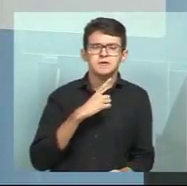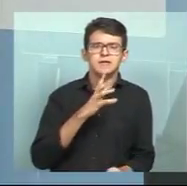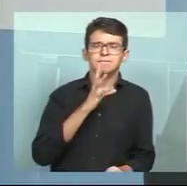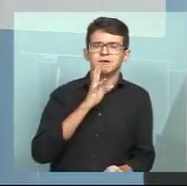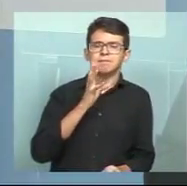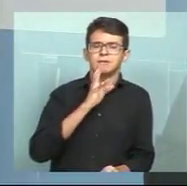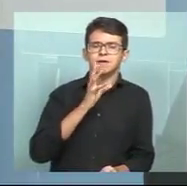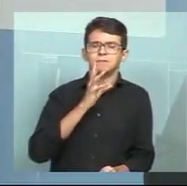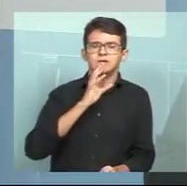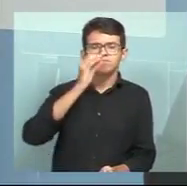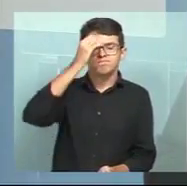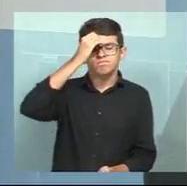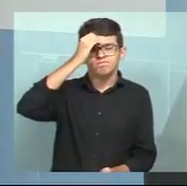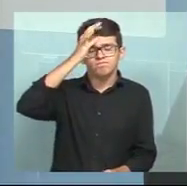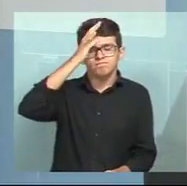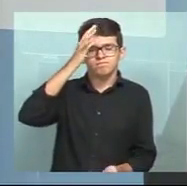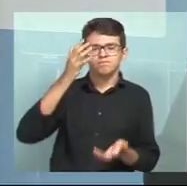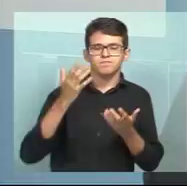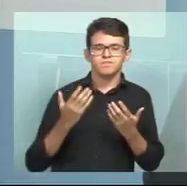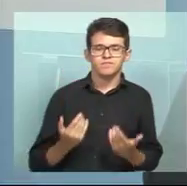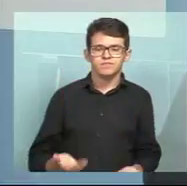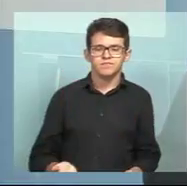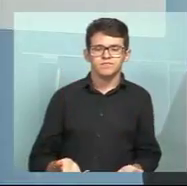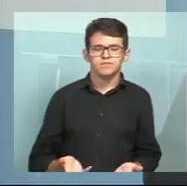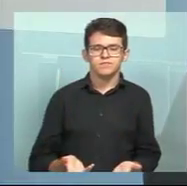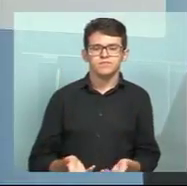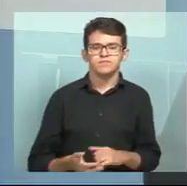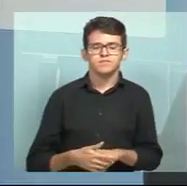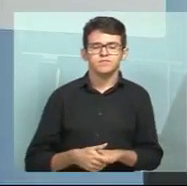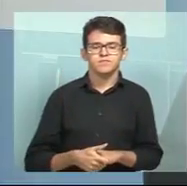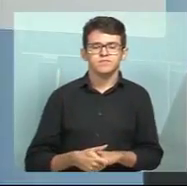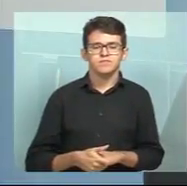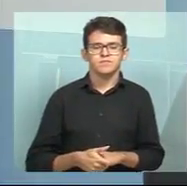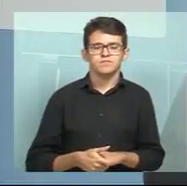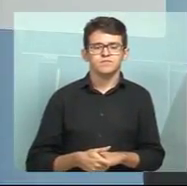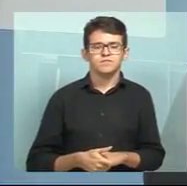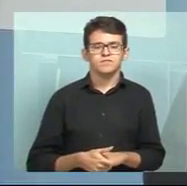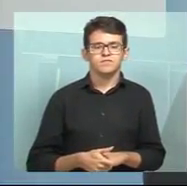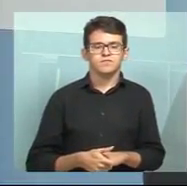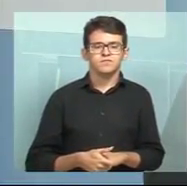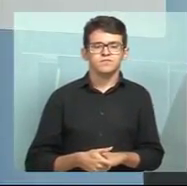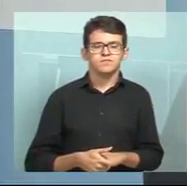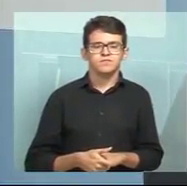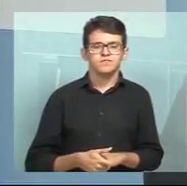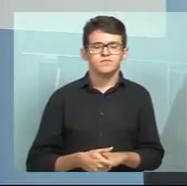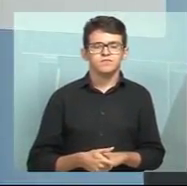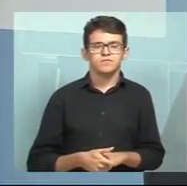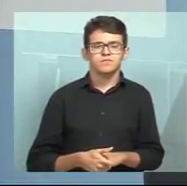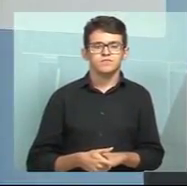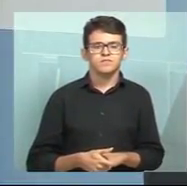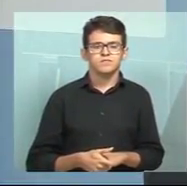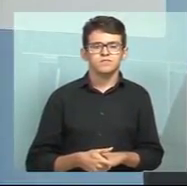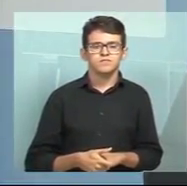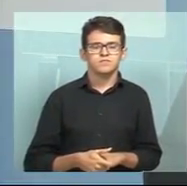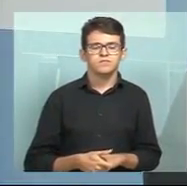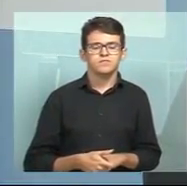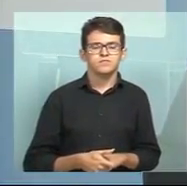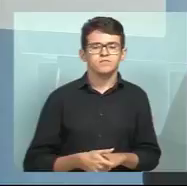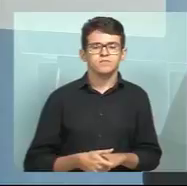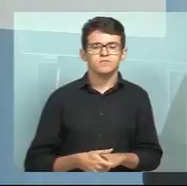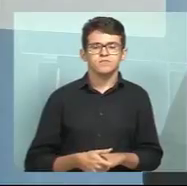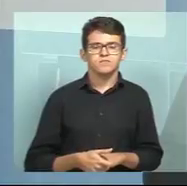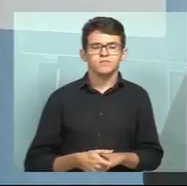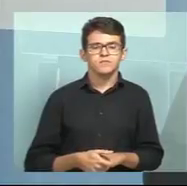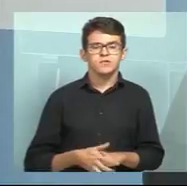na TV, que sai na TV Mais, e sai também na TV Litoral, tanto na Multiplay como na NET.